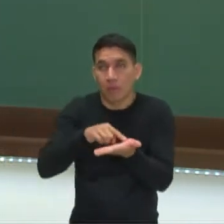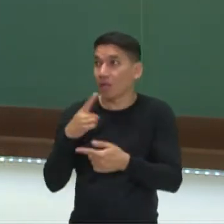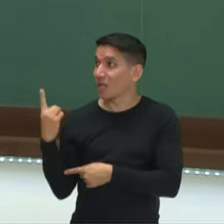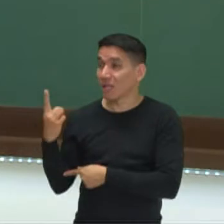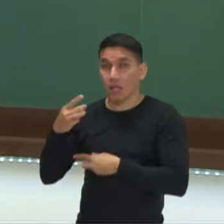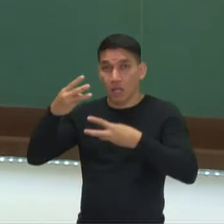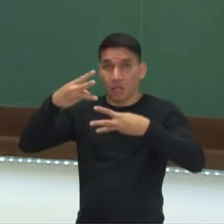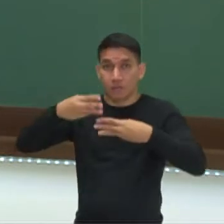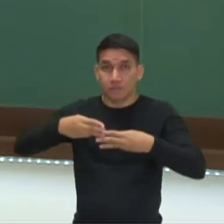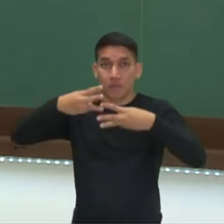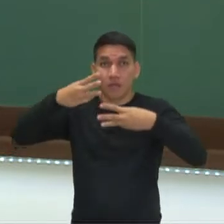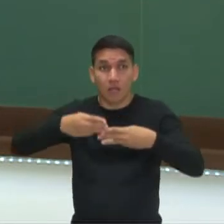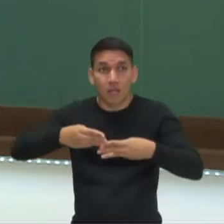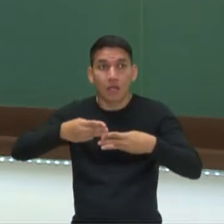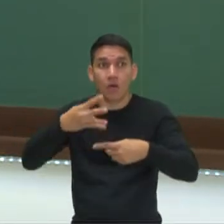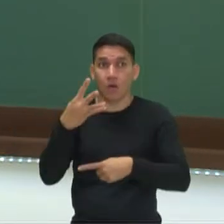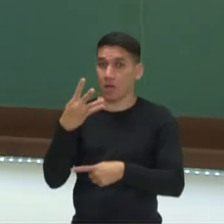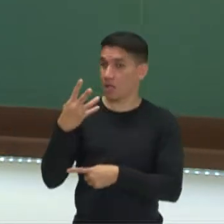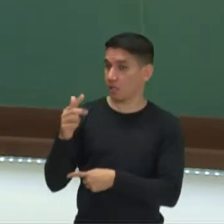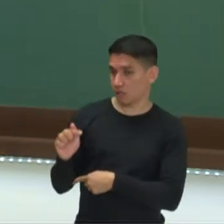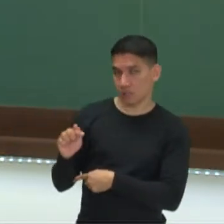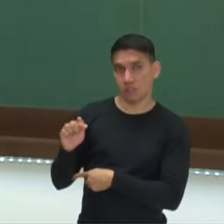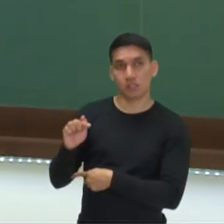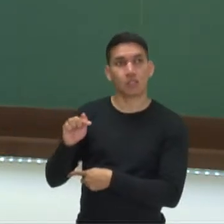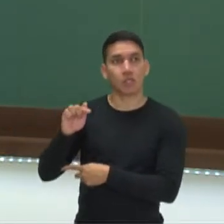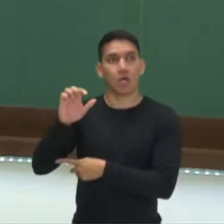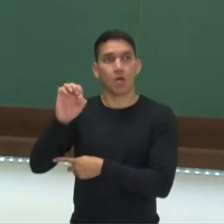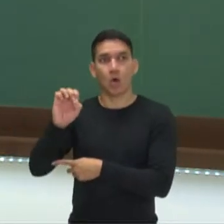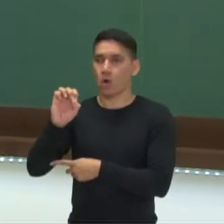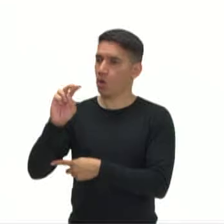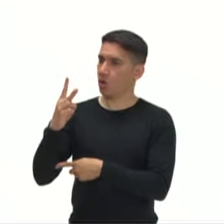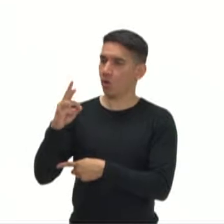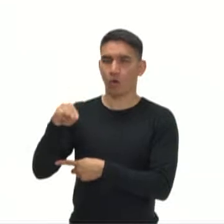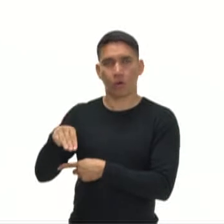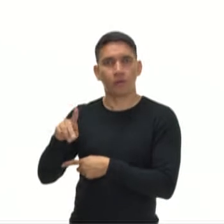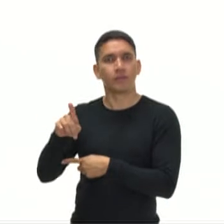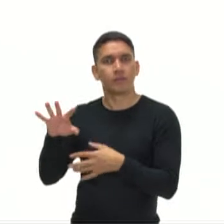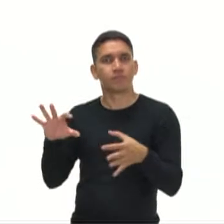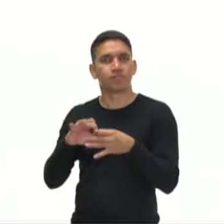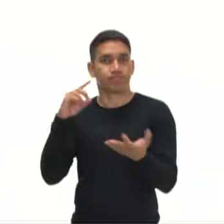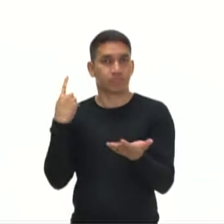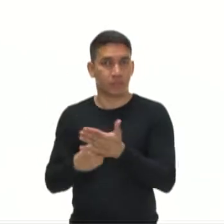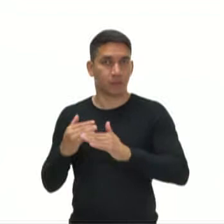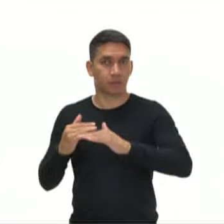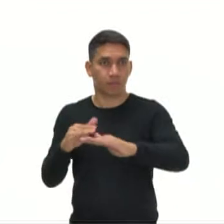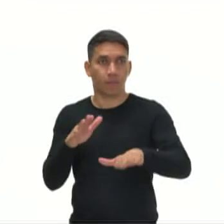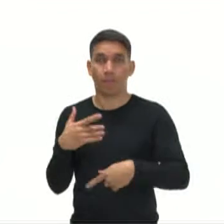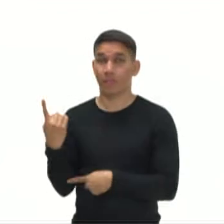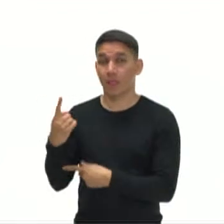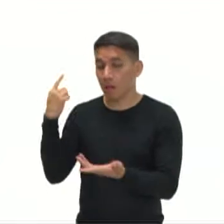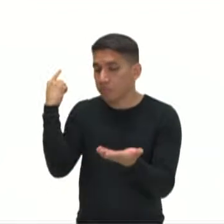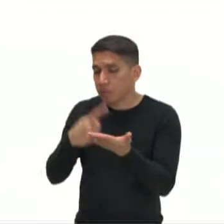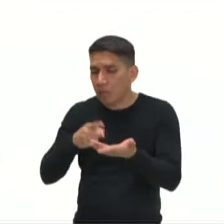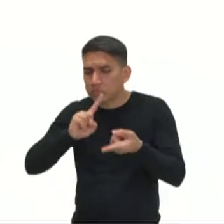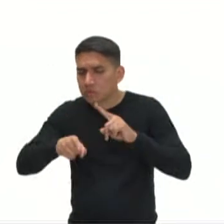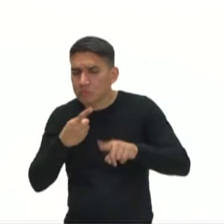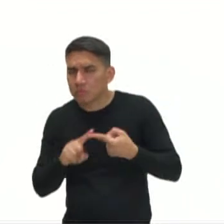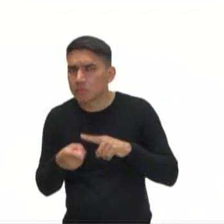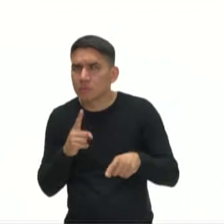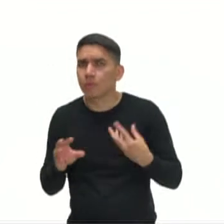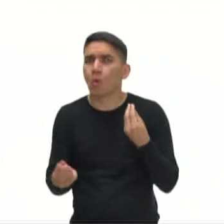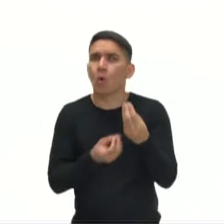Ohm é a unidade de resistência elétrica, a gente já vai ver isso melhor. E o resistor é um componente, né, projetado para ter uma resistência